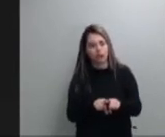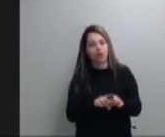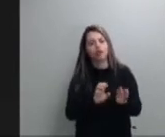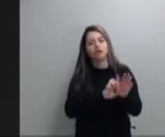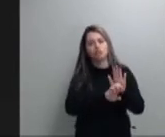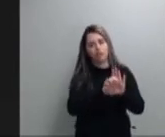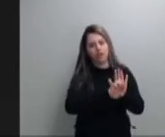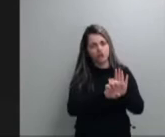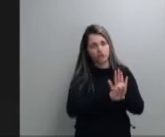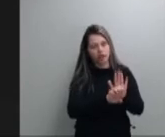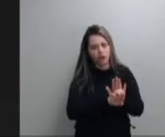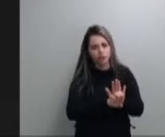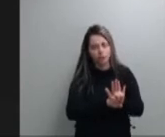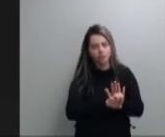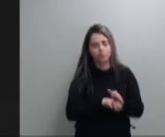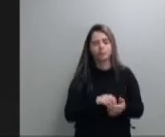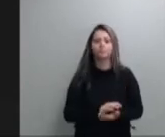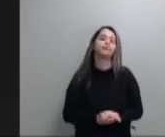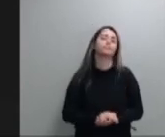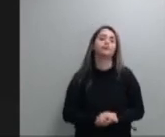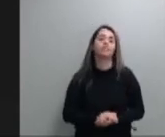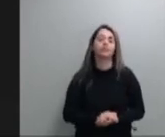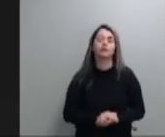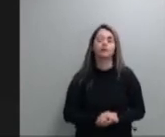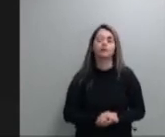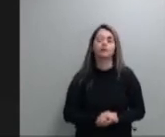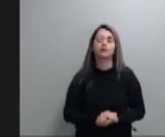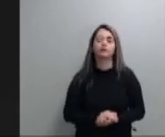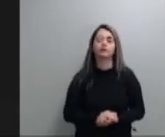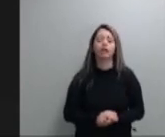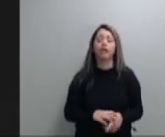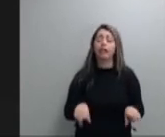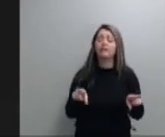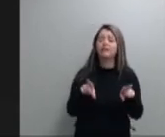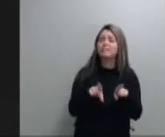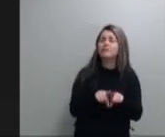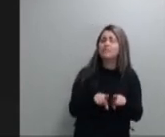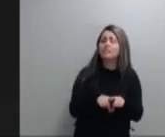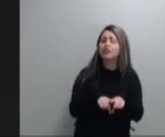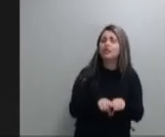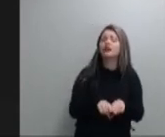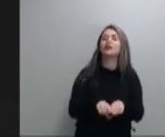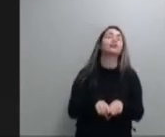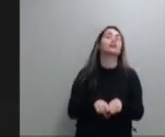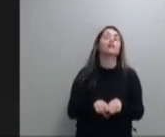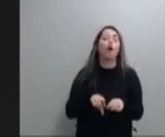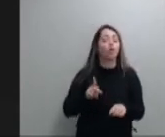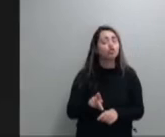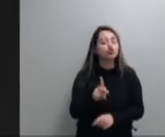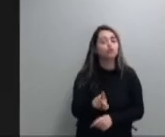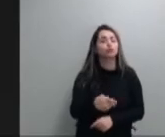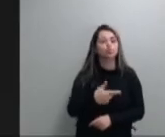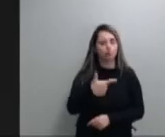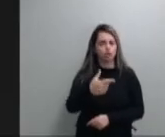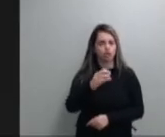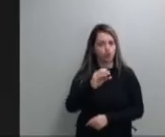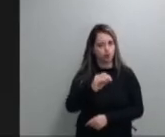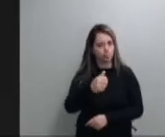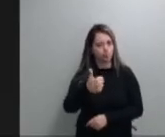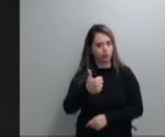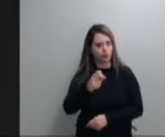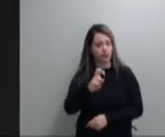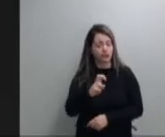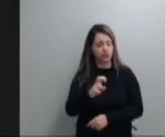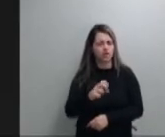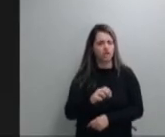para fins de registro. Ainda em 2015, então, excelências, mais especificamente no dia 27 de outubro de